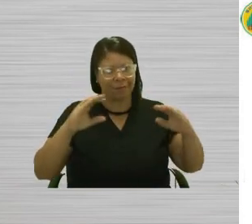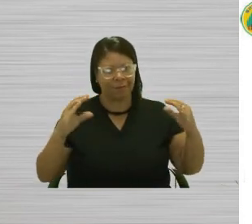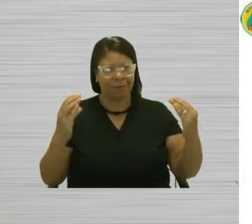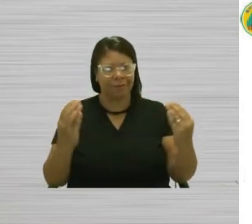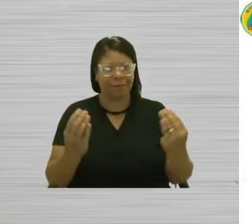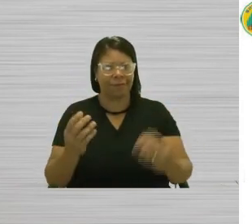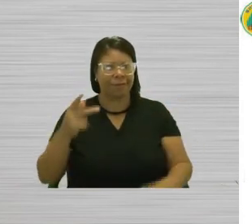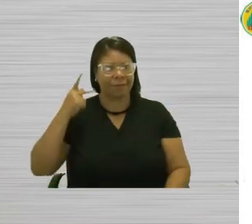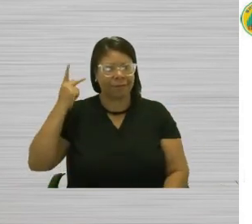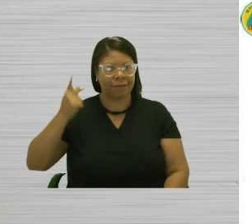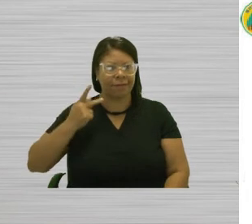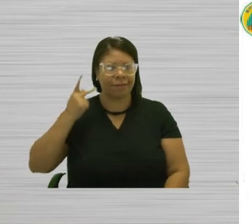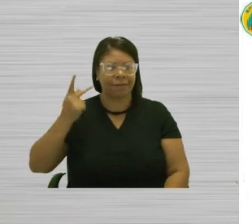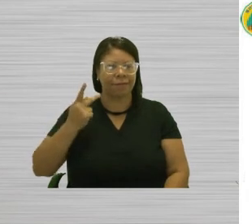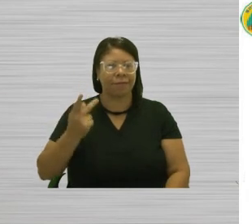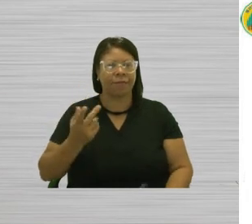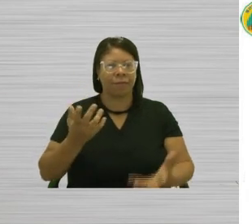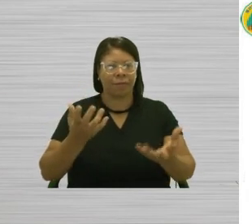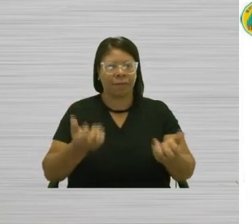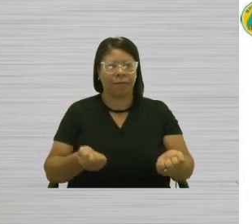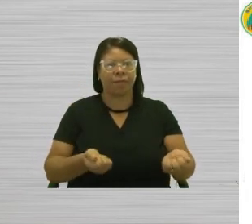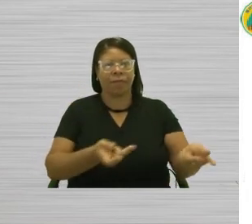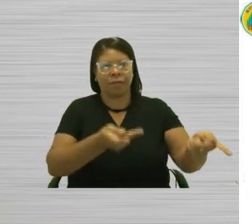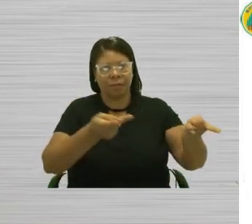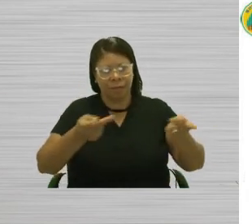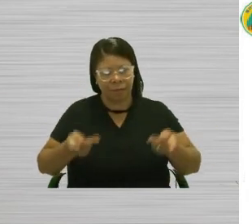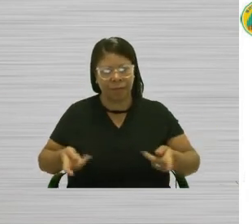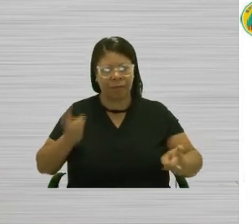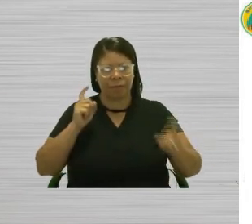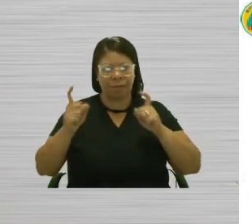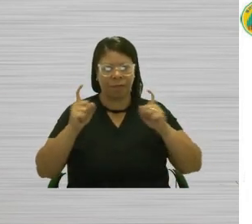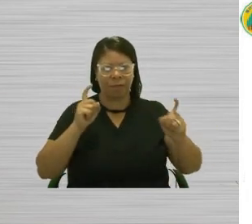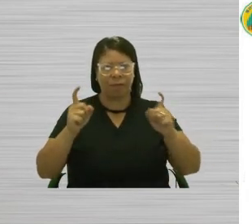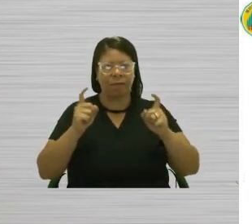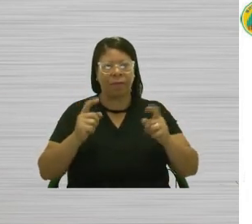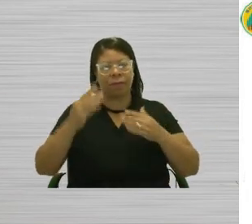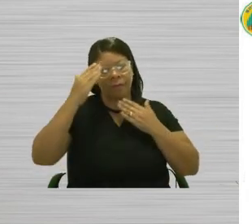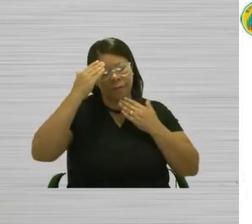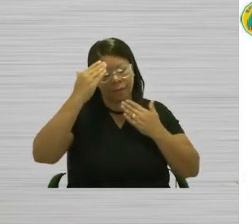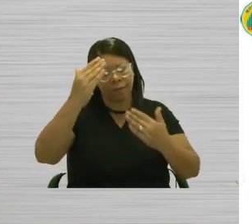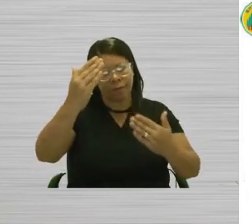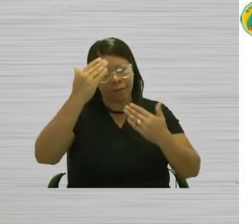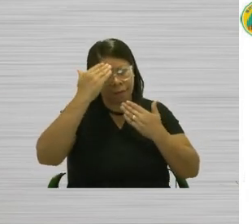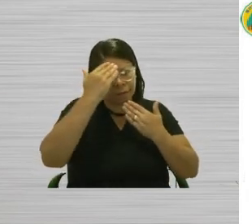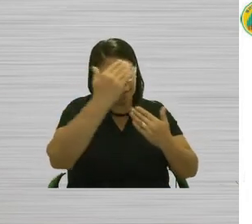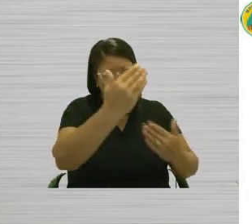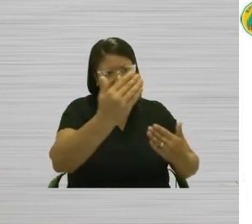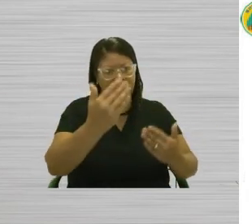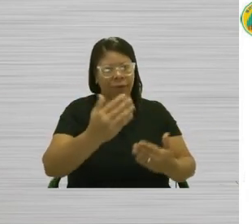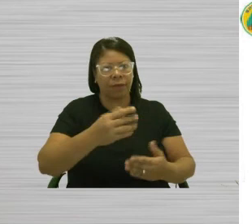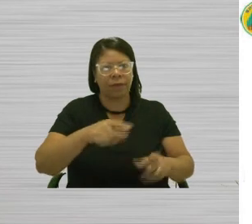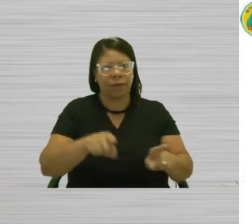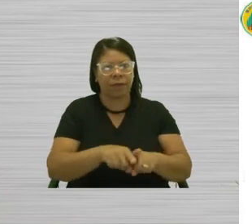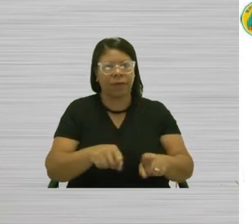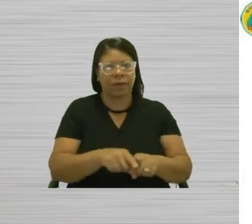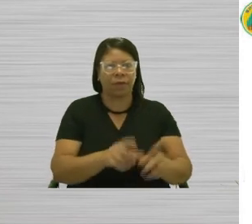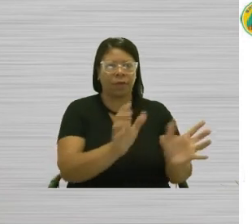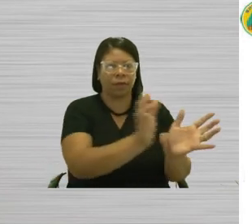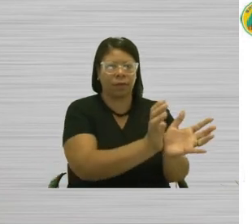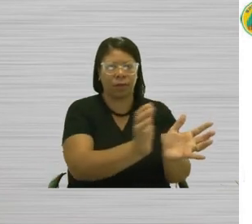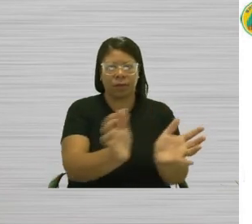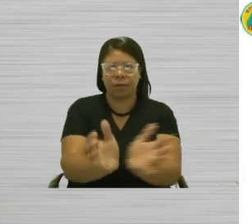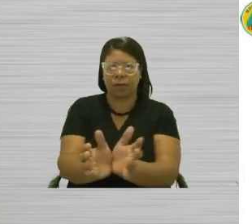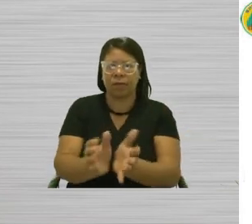nos receber para esta audiência pública, agradecer imensamente a nossa equipe da